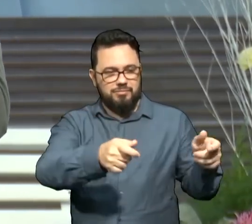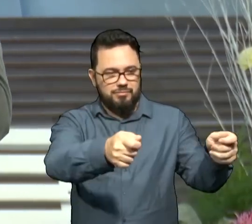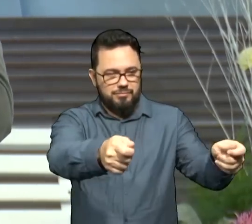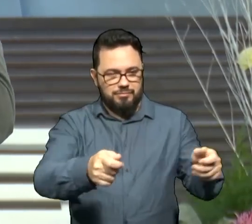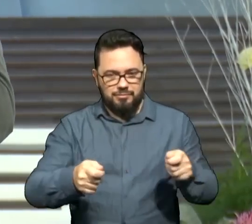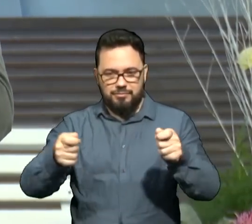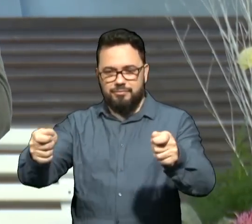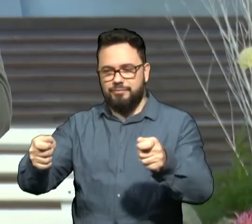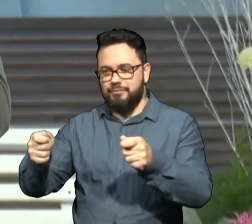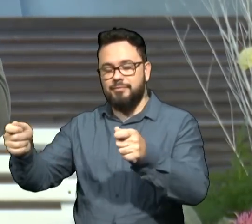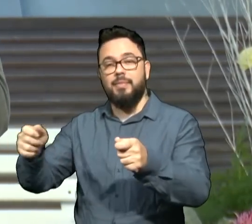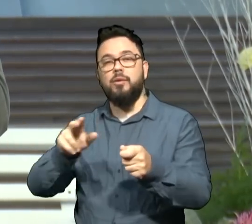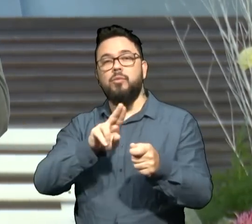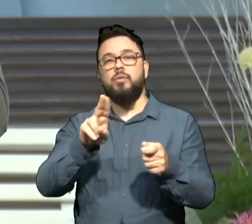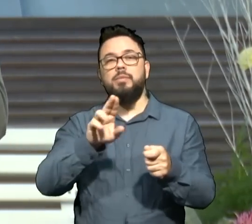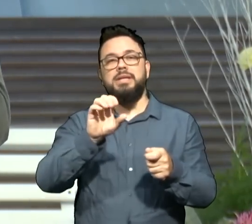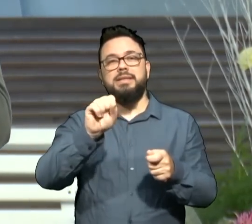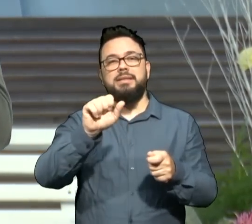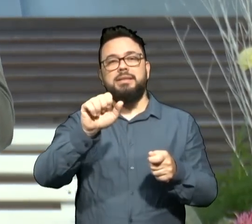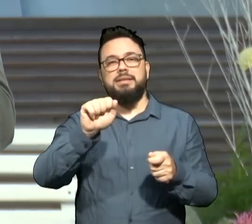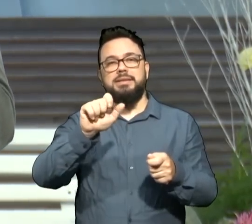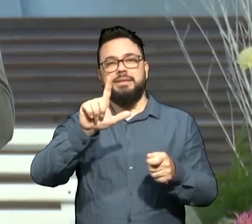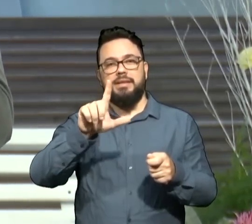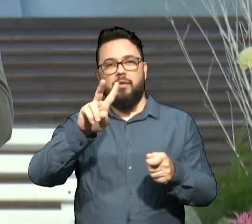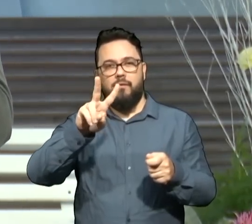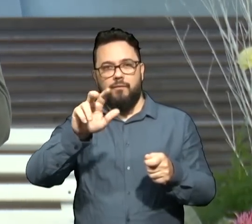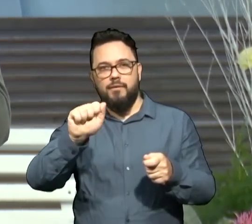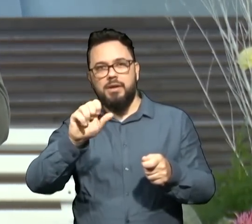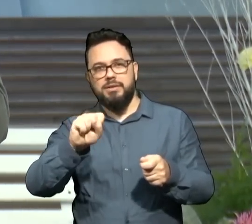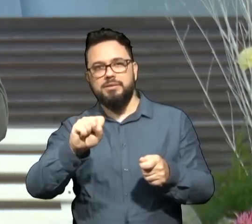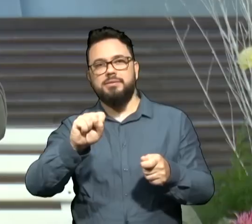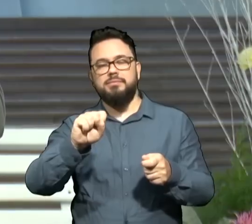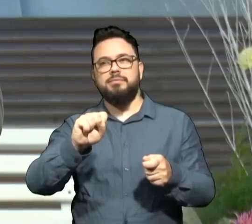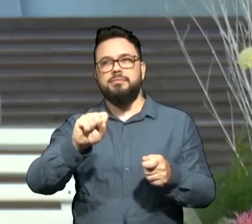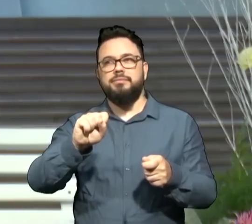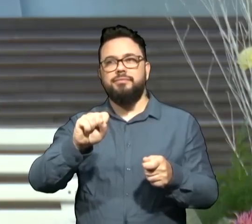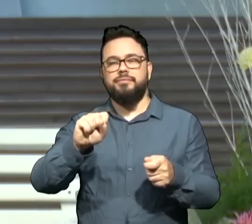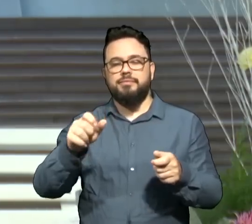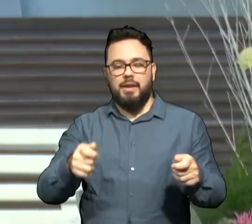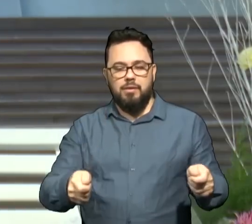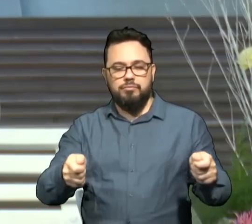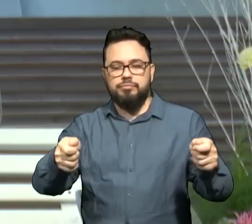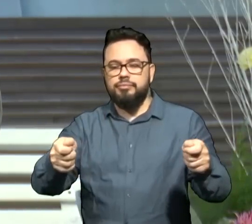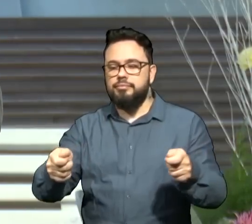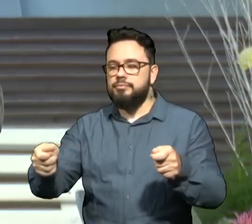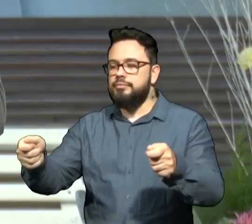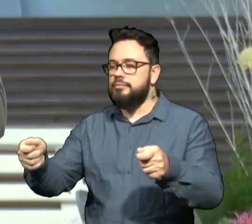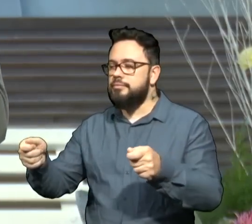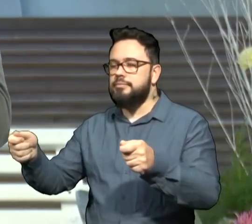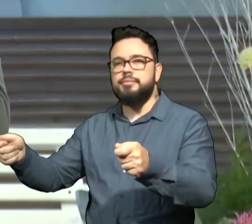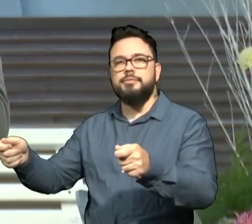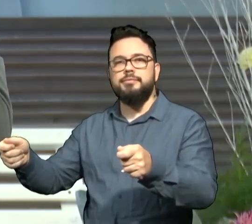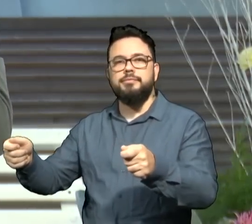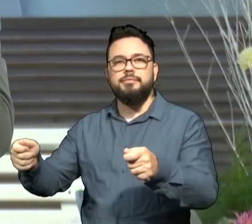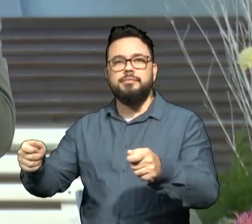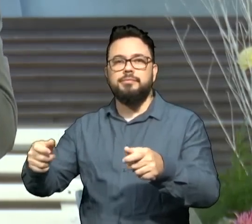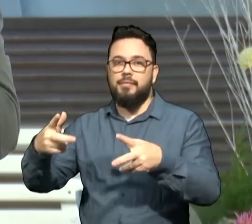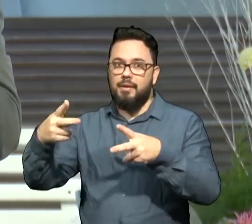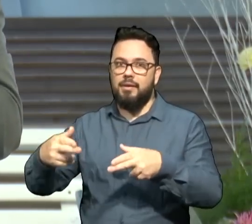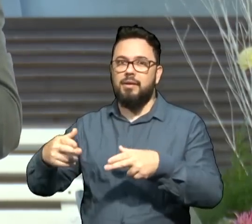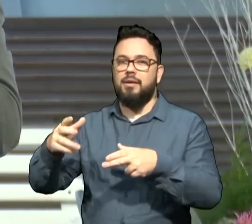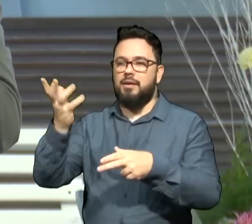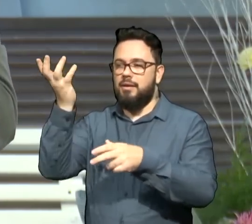as salvas bandeja antigamente era salva em latim bandeja é salva então como eles colocavam as Palmeiras em